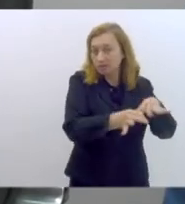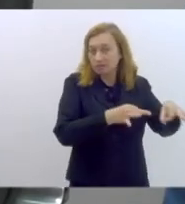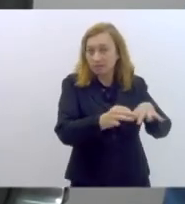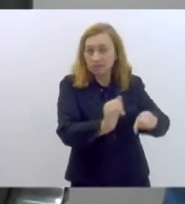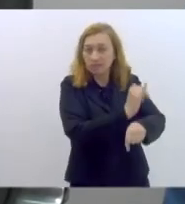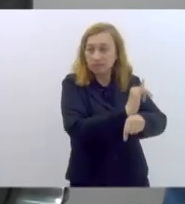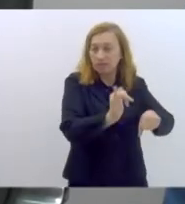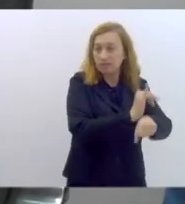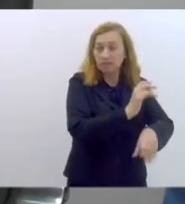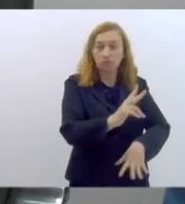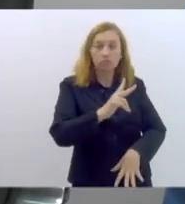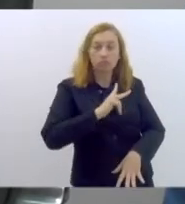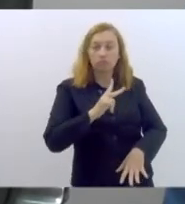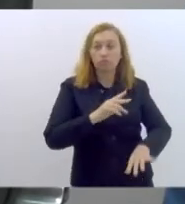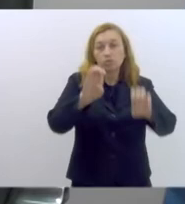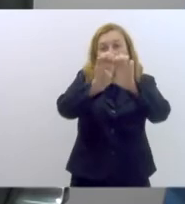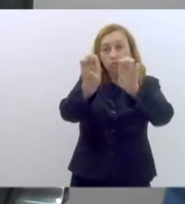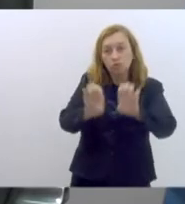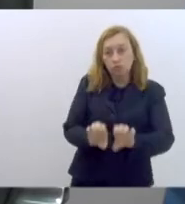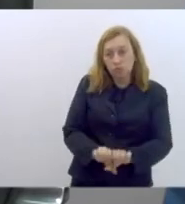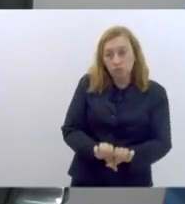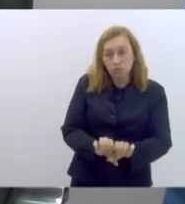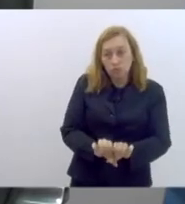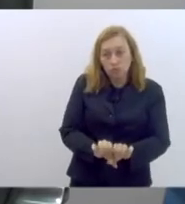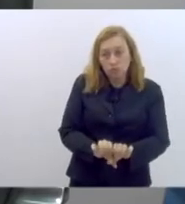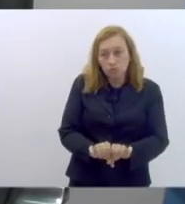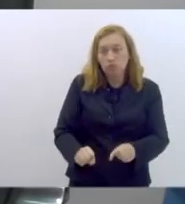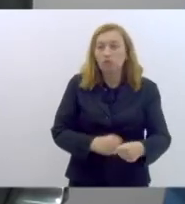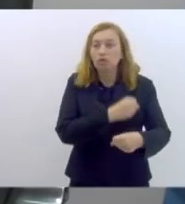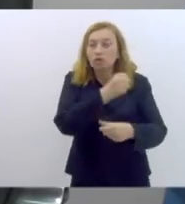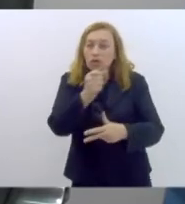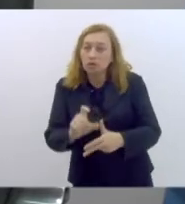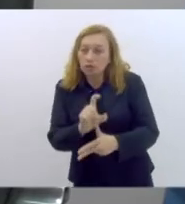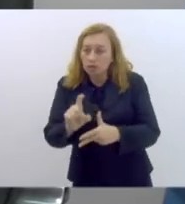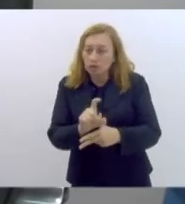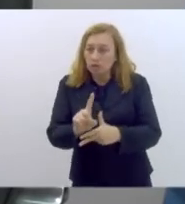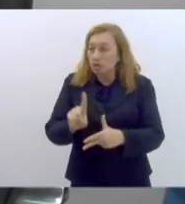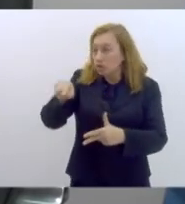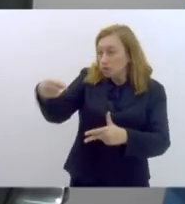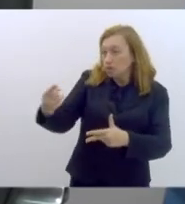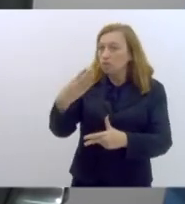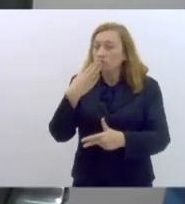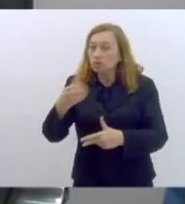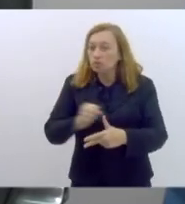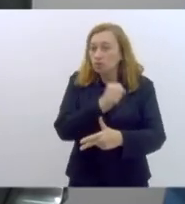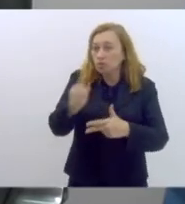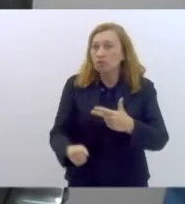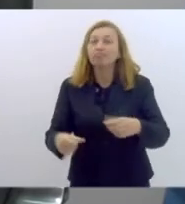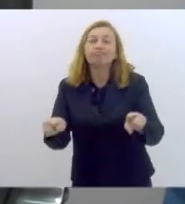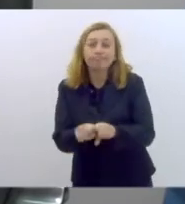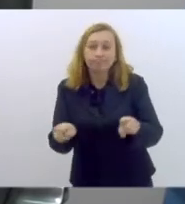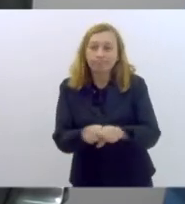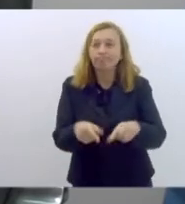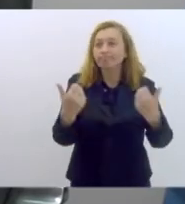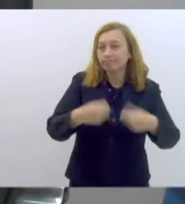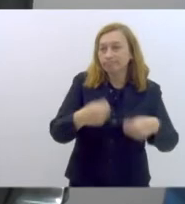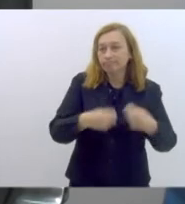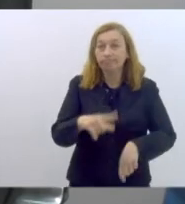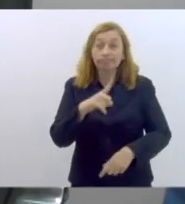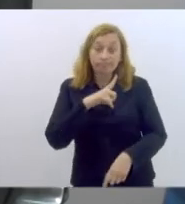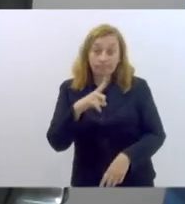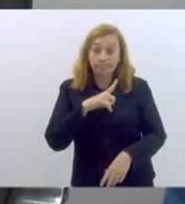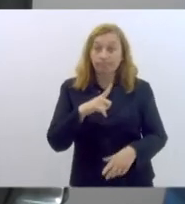a própria estrutura do Poder Executivo e de outros poderes também tem necessidade desses